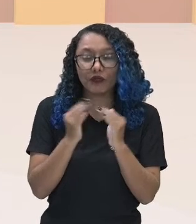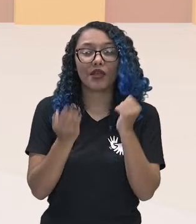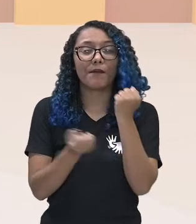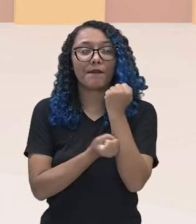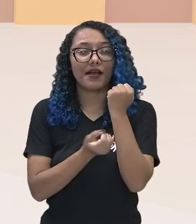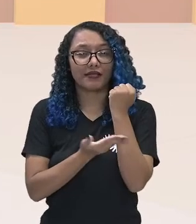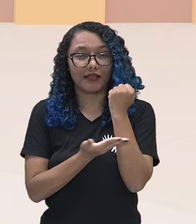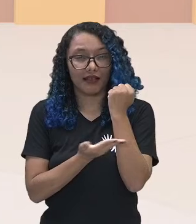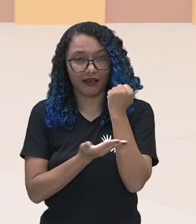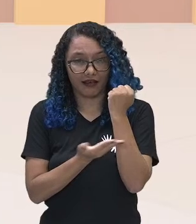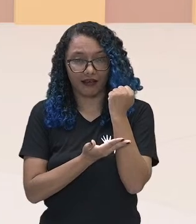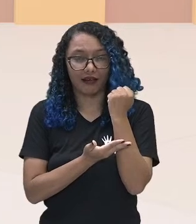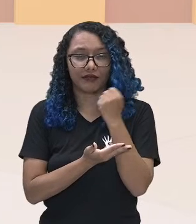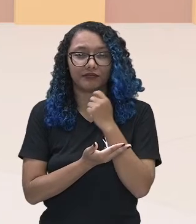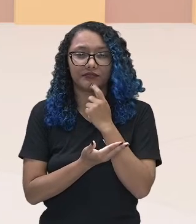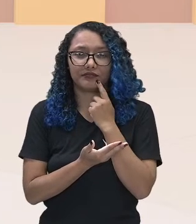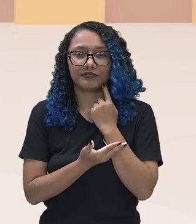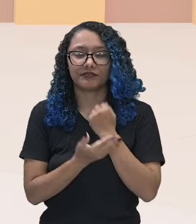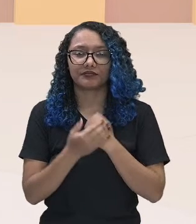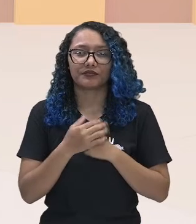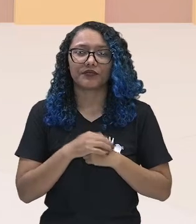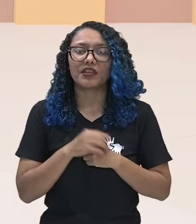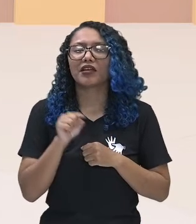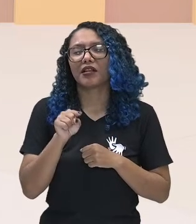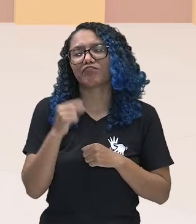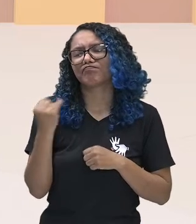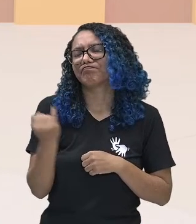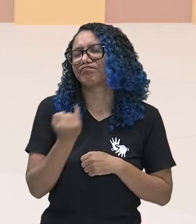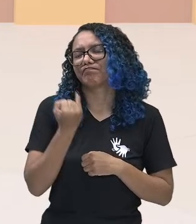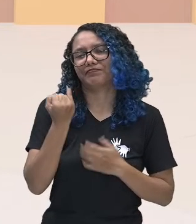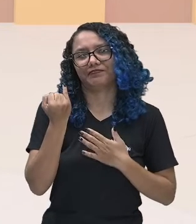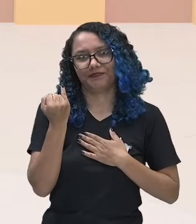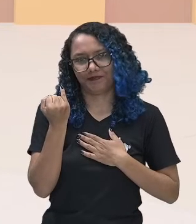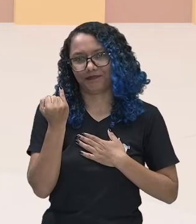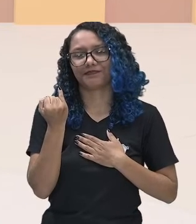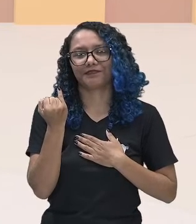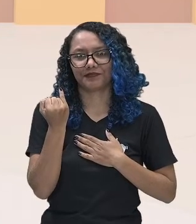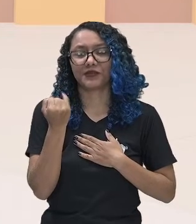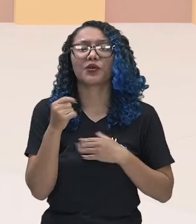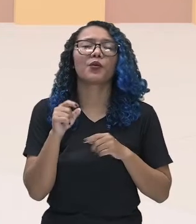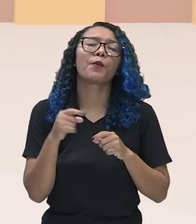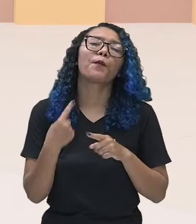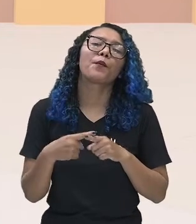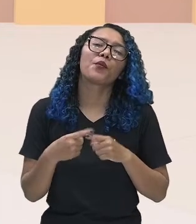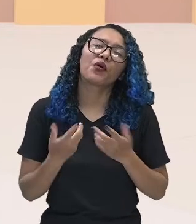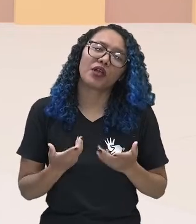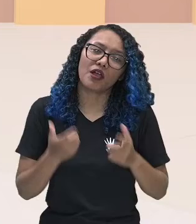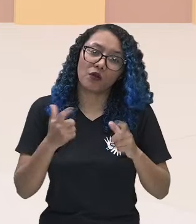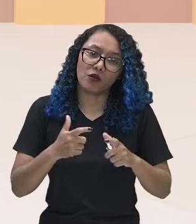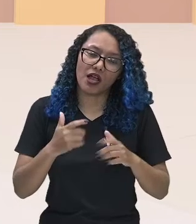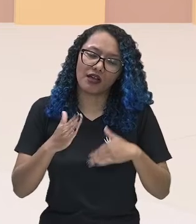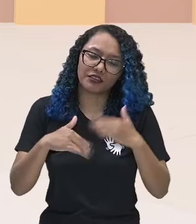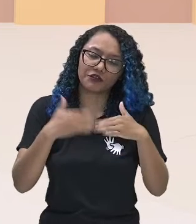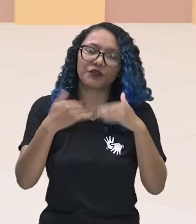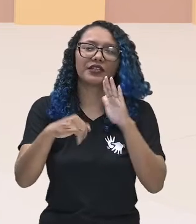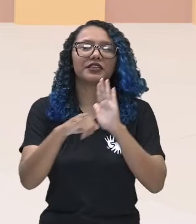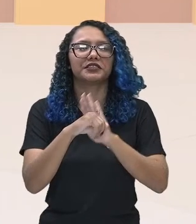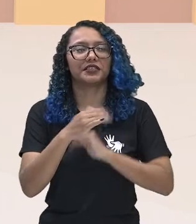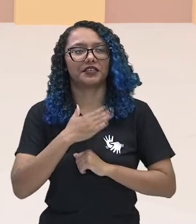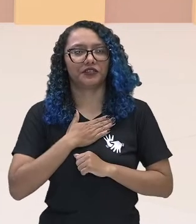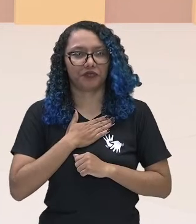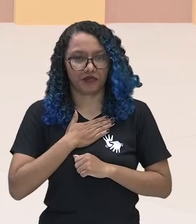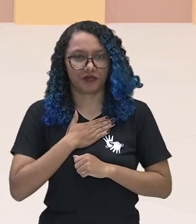madeira ela tem uma grande importância para mim, que é um lugar onde eu construí a minha identidade, é o lugar onde